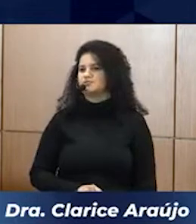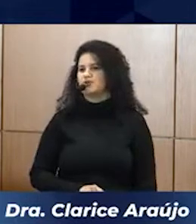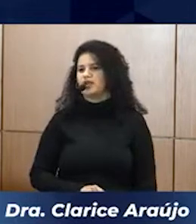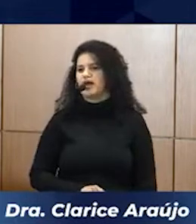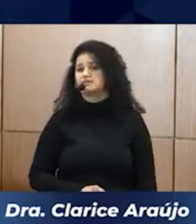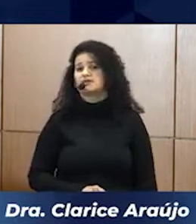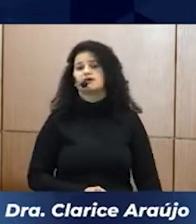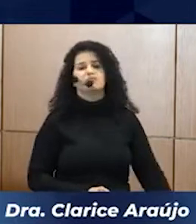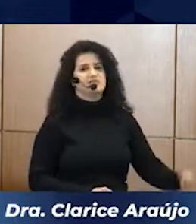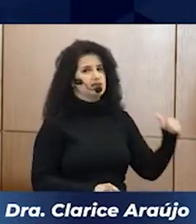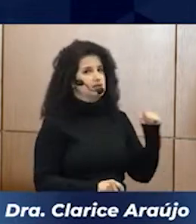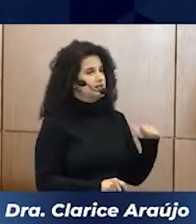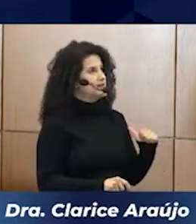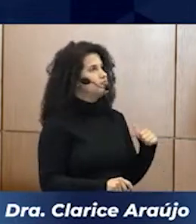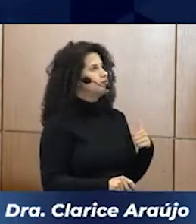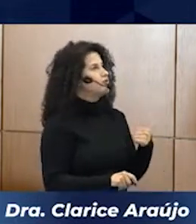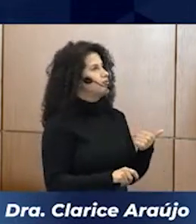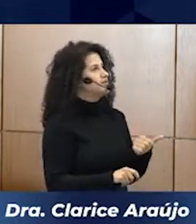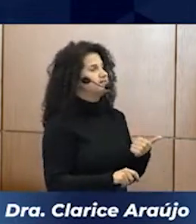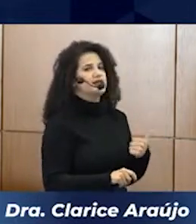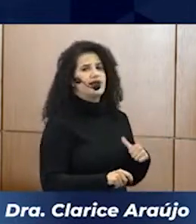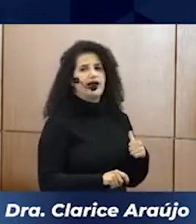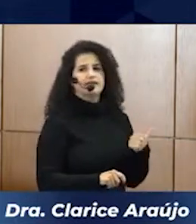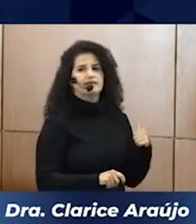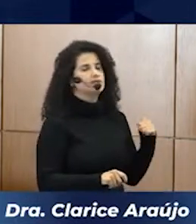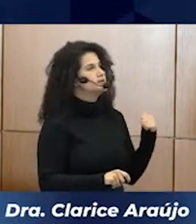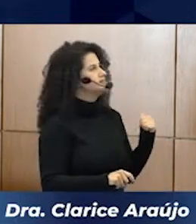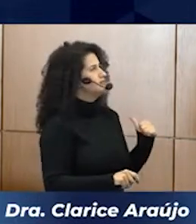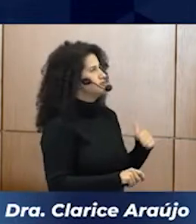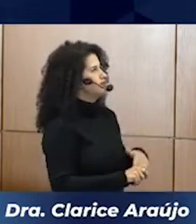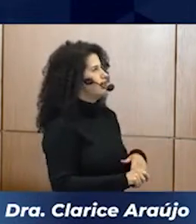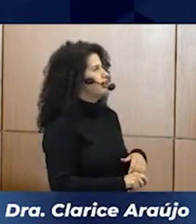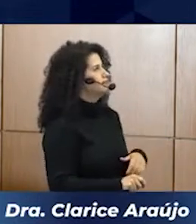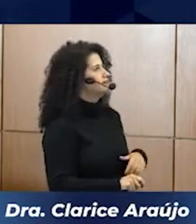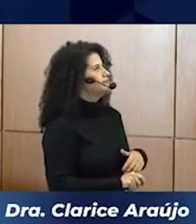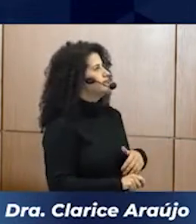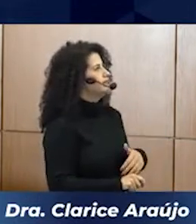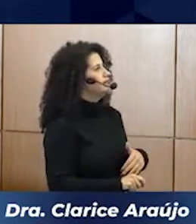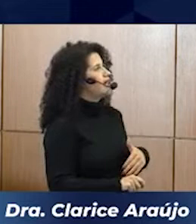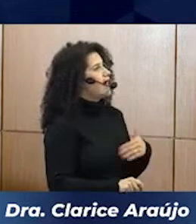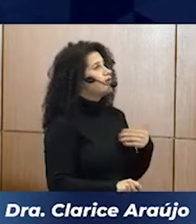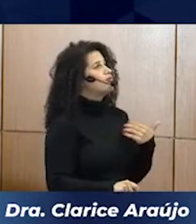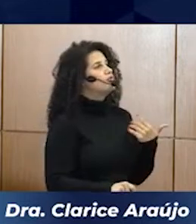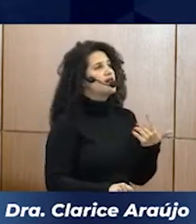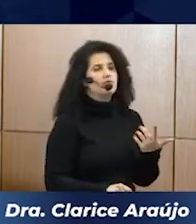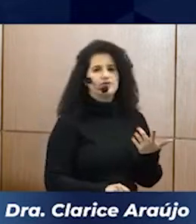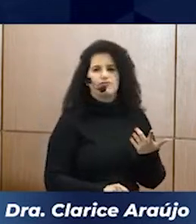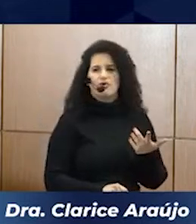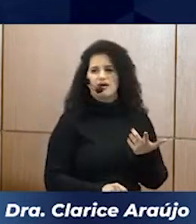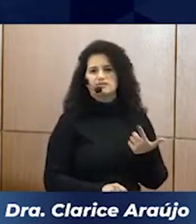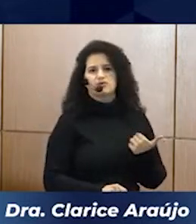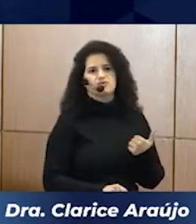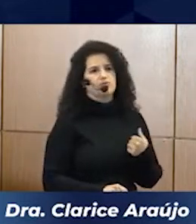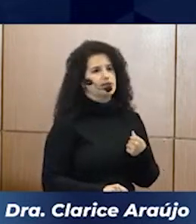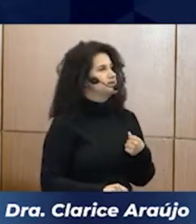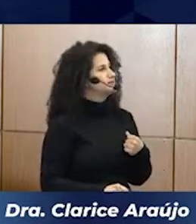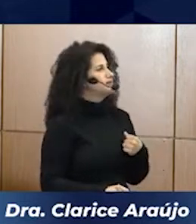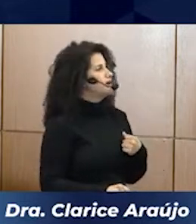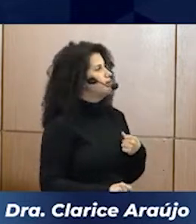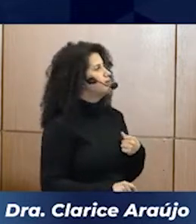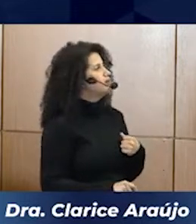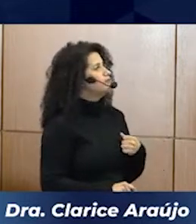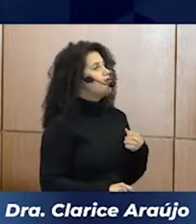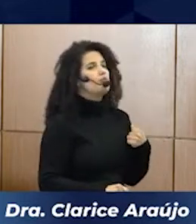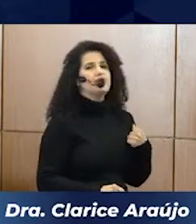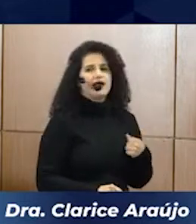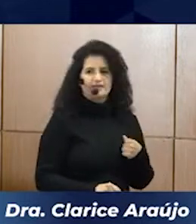questionamentos profissionais. Mas aí, lembrando, eu comecei lá, estagiária, né? Acumular uma informação sobre a